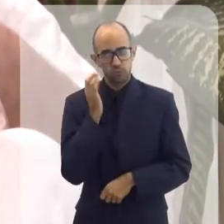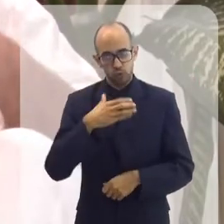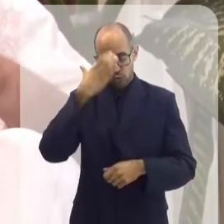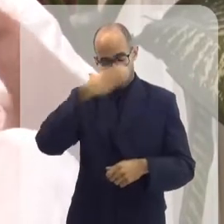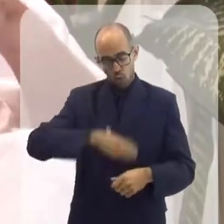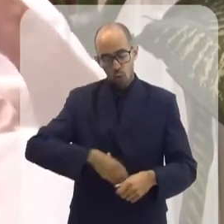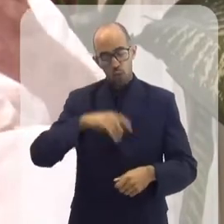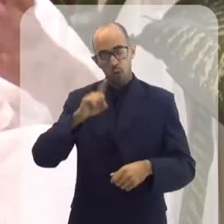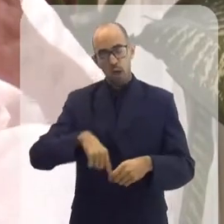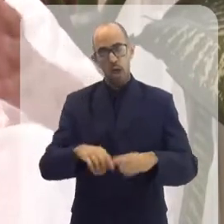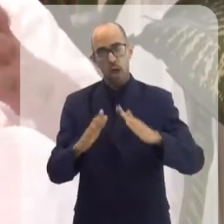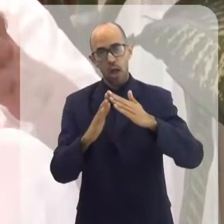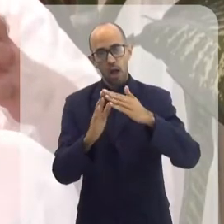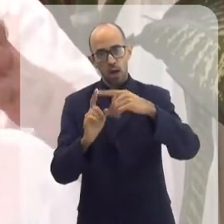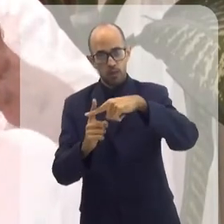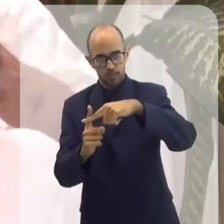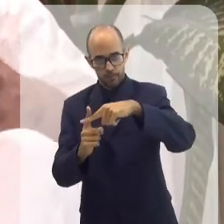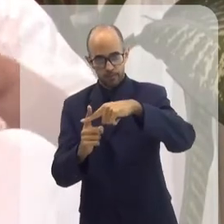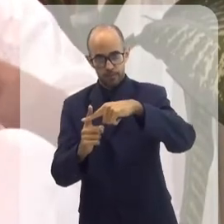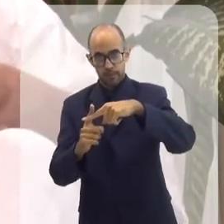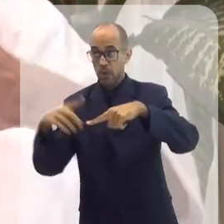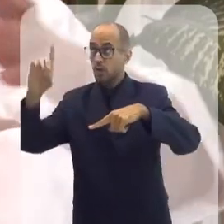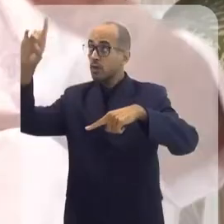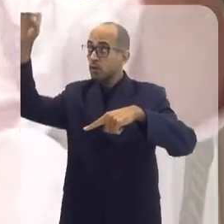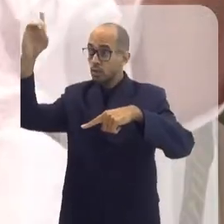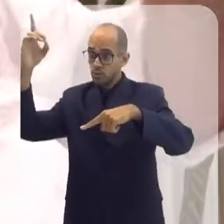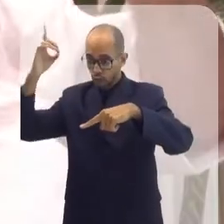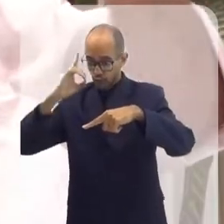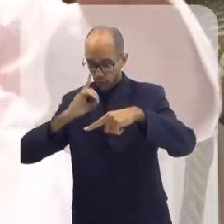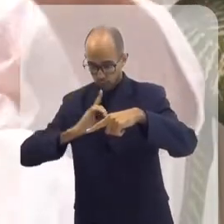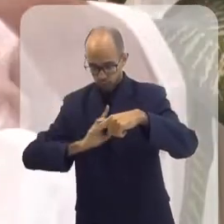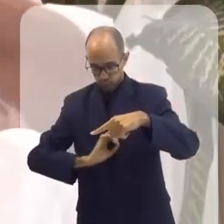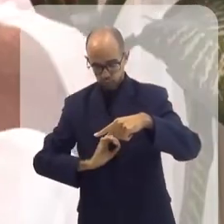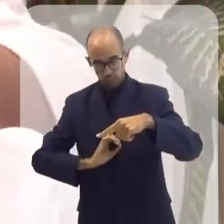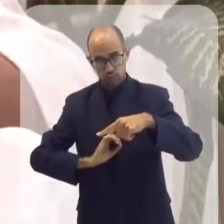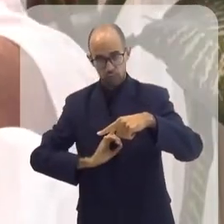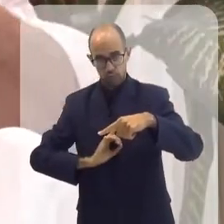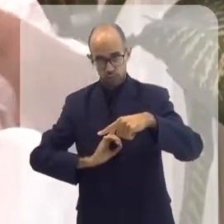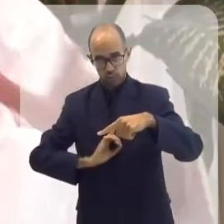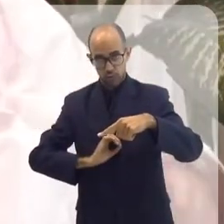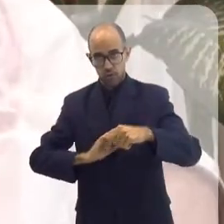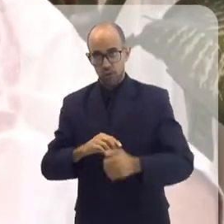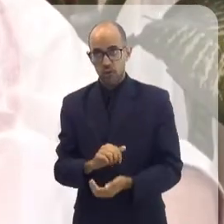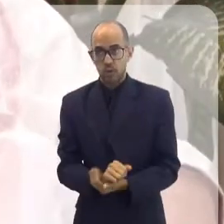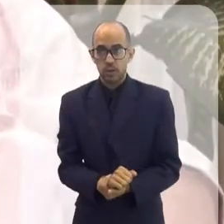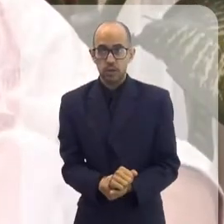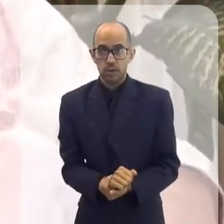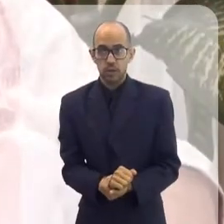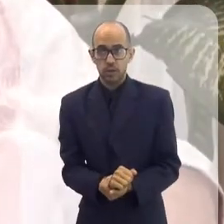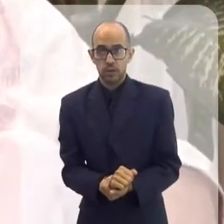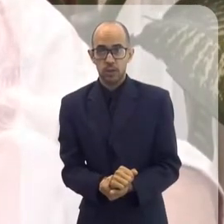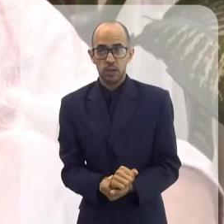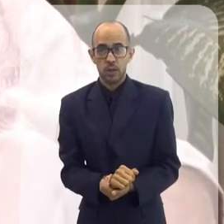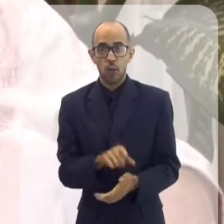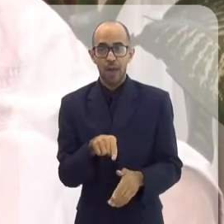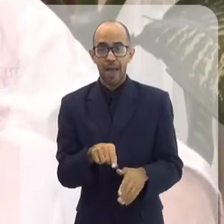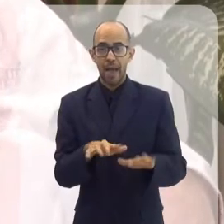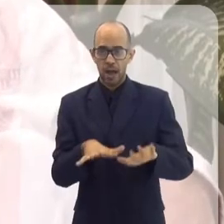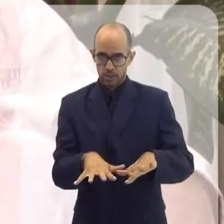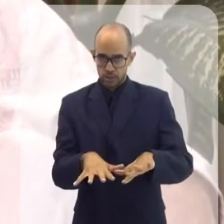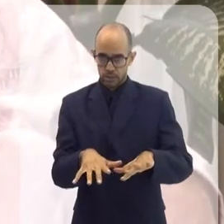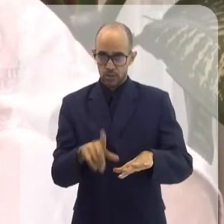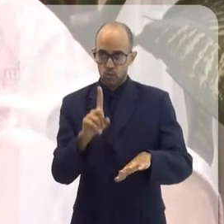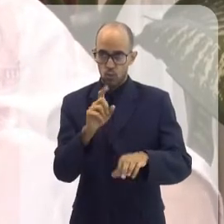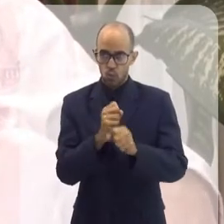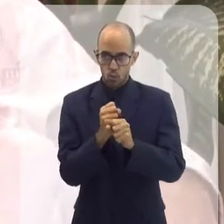corpo é um altar Sagrado do Orixá é um veículo para nós transitarmos o nosso do nosso destino e é